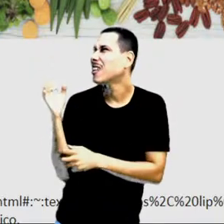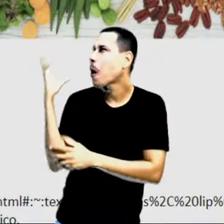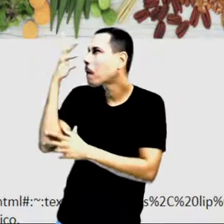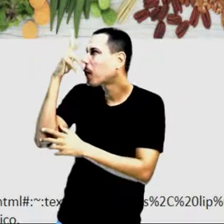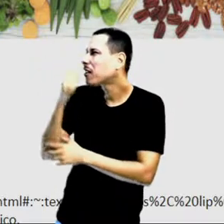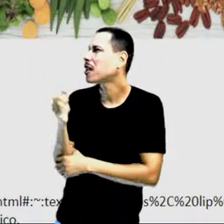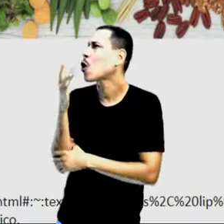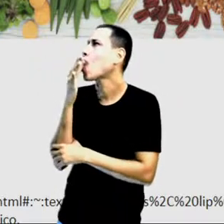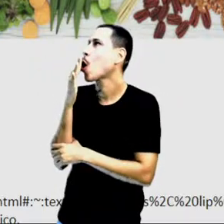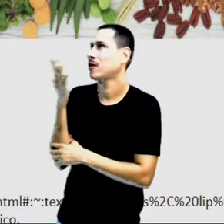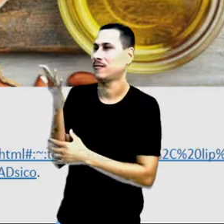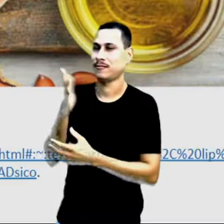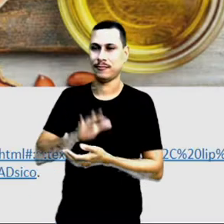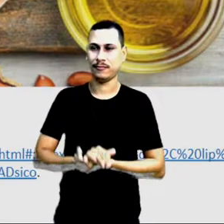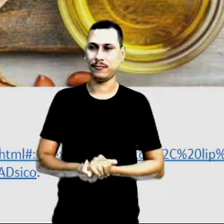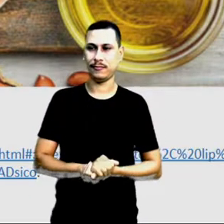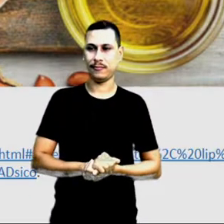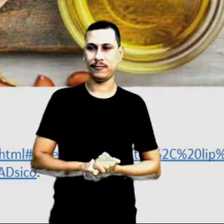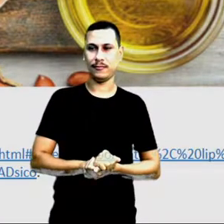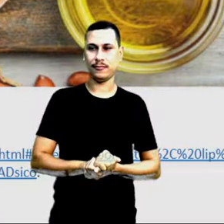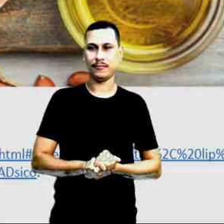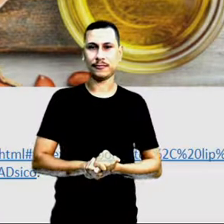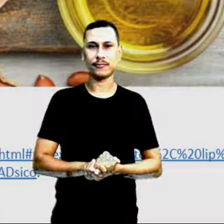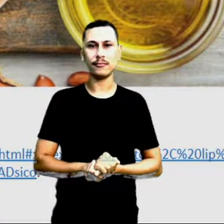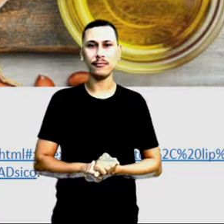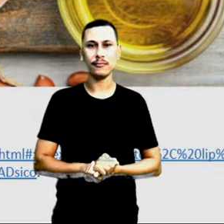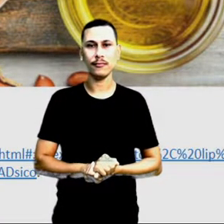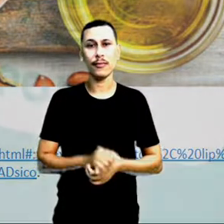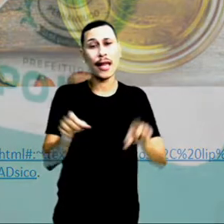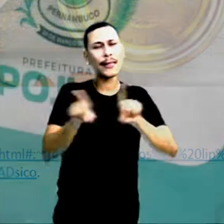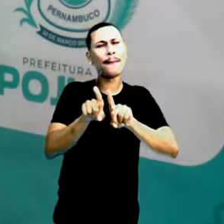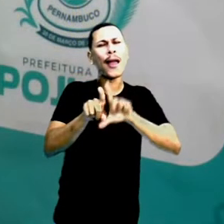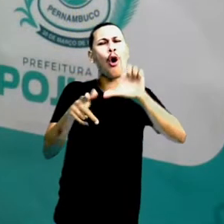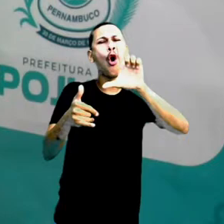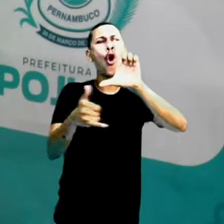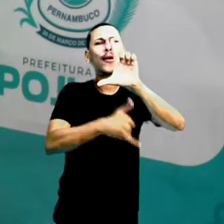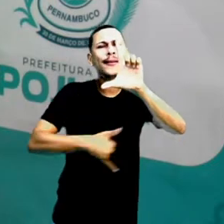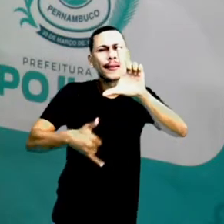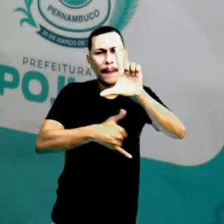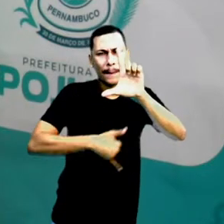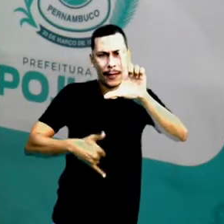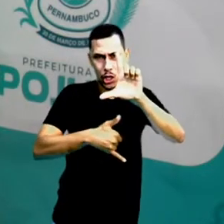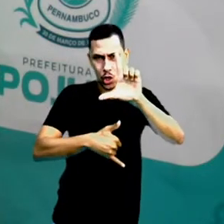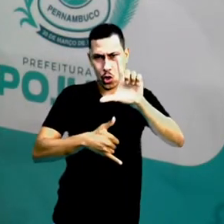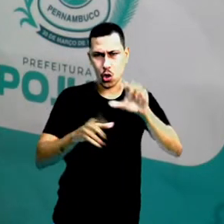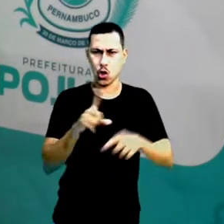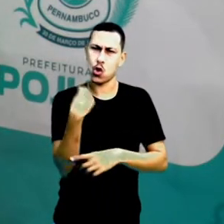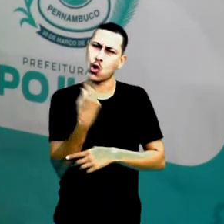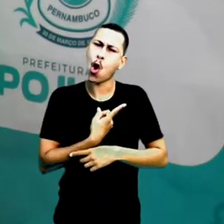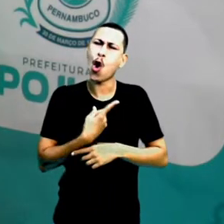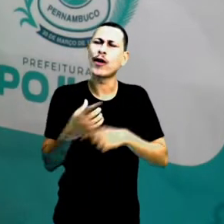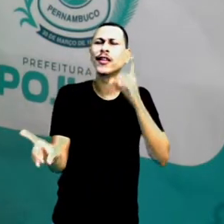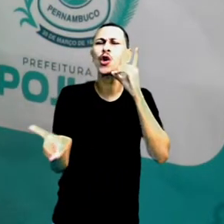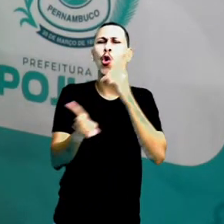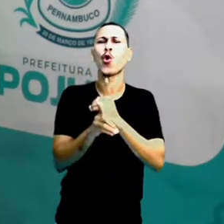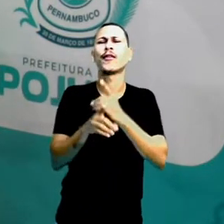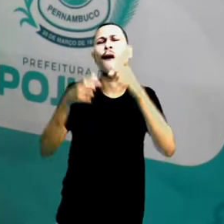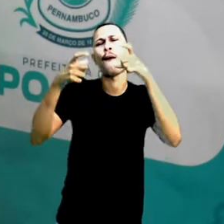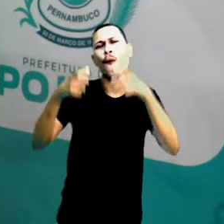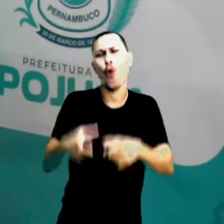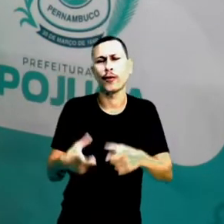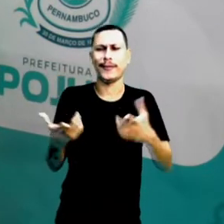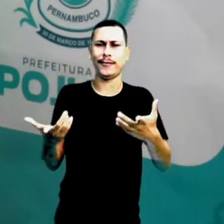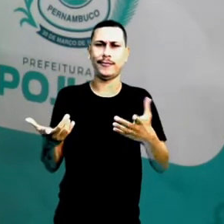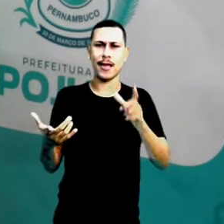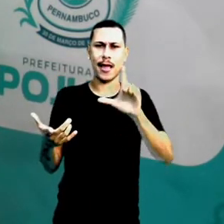bem colorida. E nos lipídios, tia? Nos lipídios a gente pode encontrar os lipídios onde? Que vitamina é essa que eu